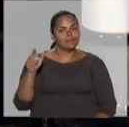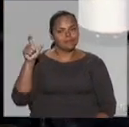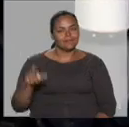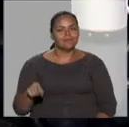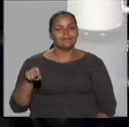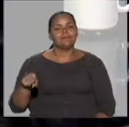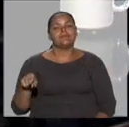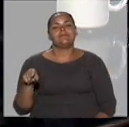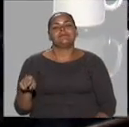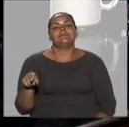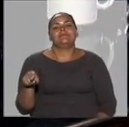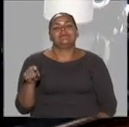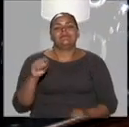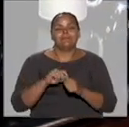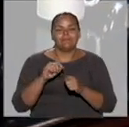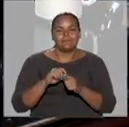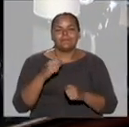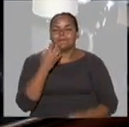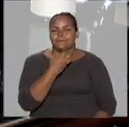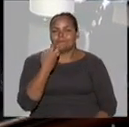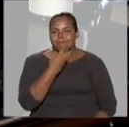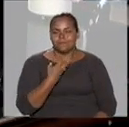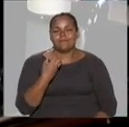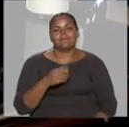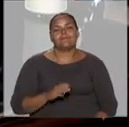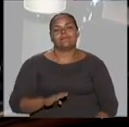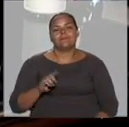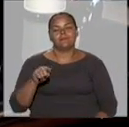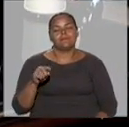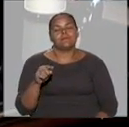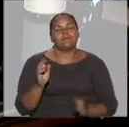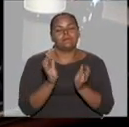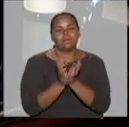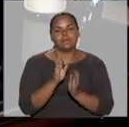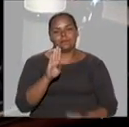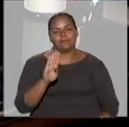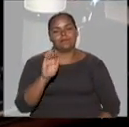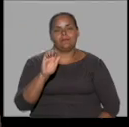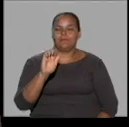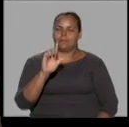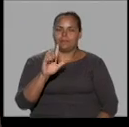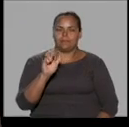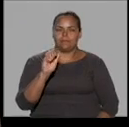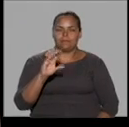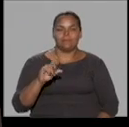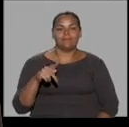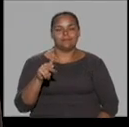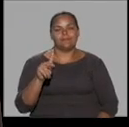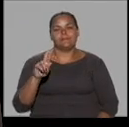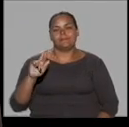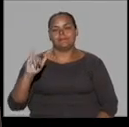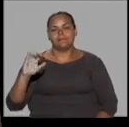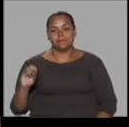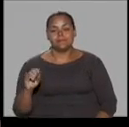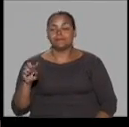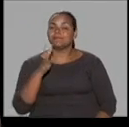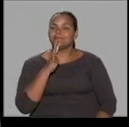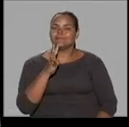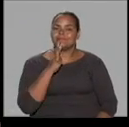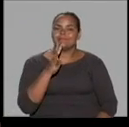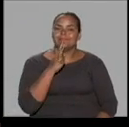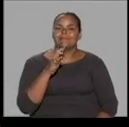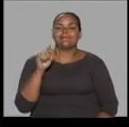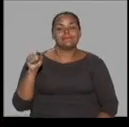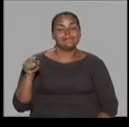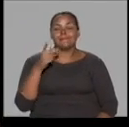Ele era produtor da Black Rio, ele é produtor da Black Rio. E conheci ele através disso,